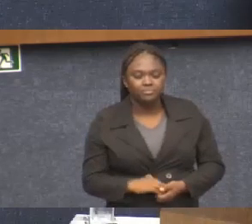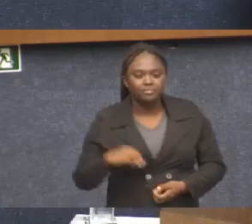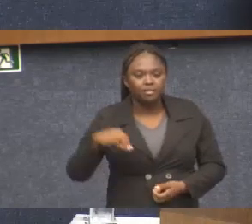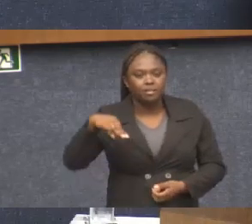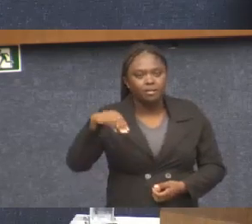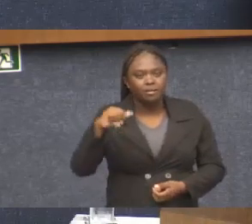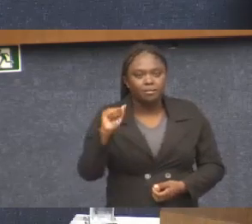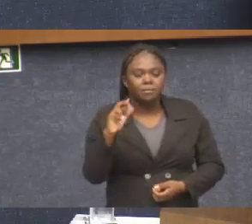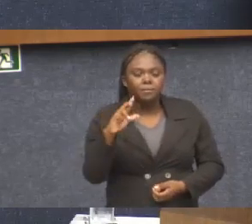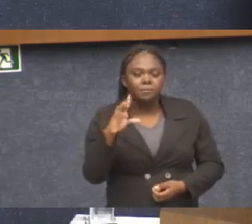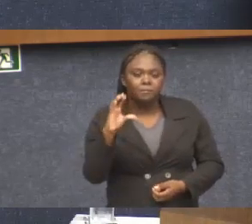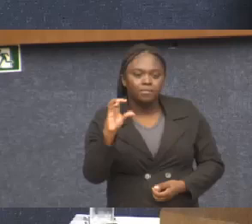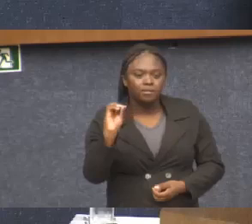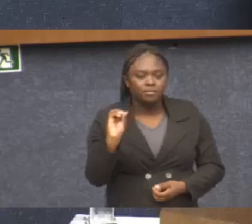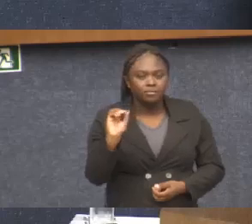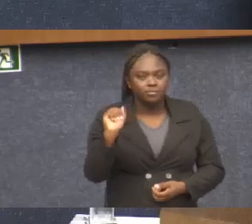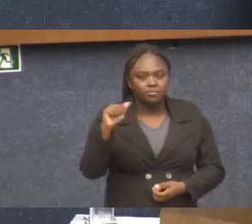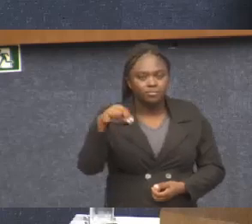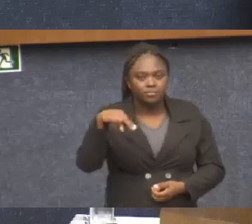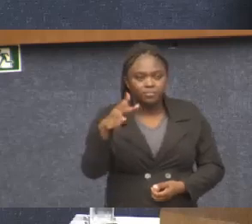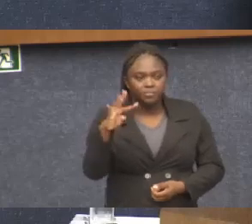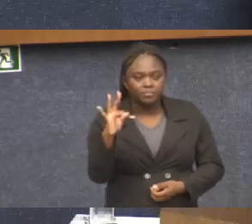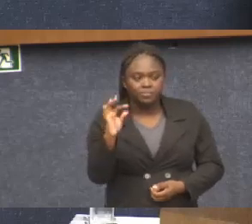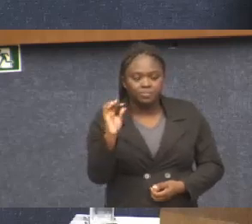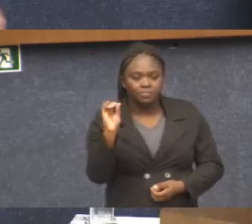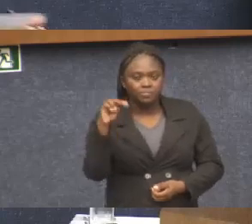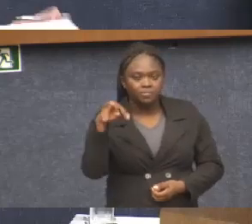Marco Antônio Viana Leite.